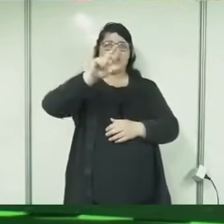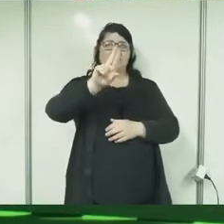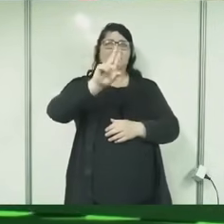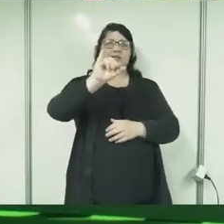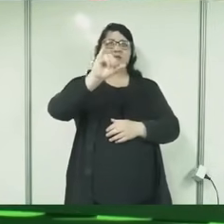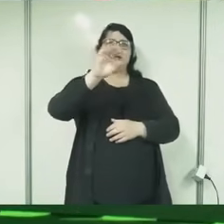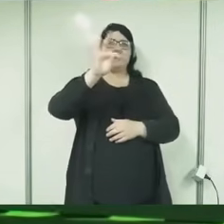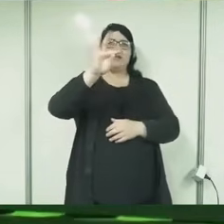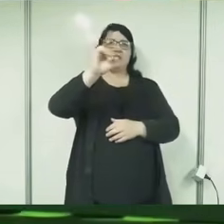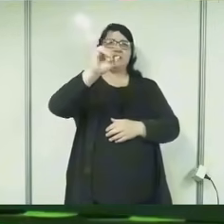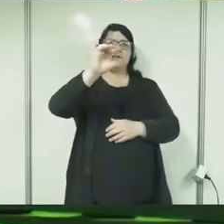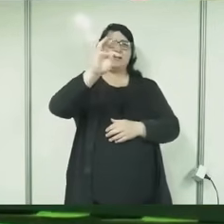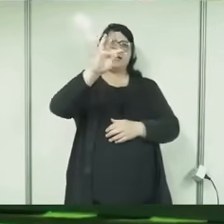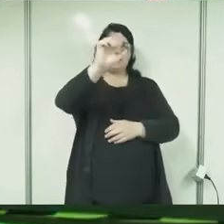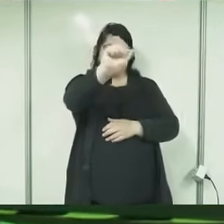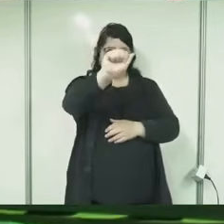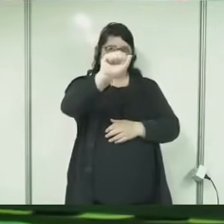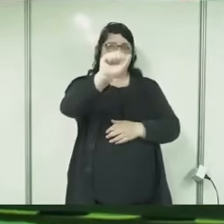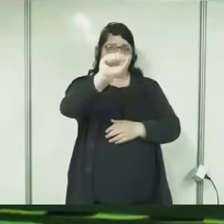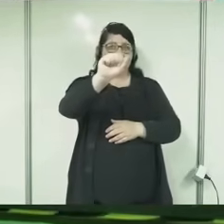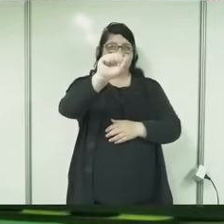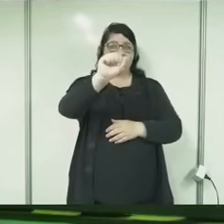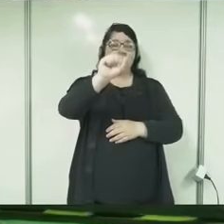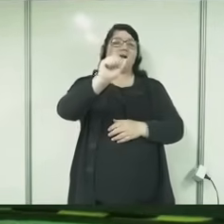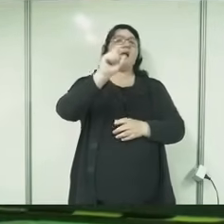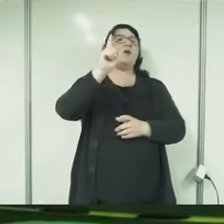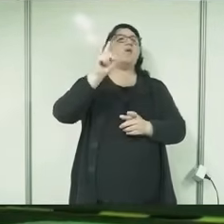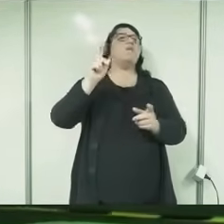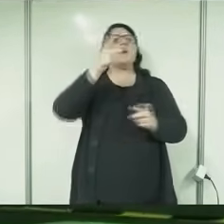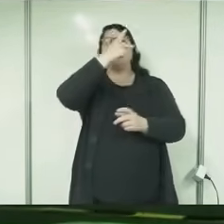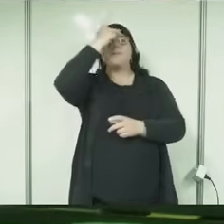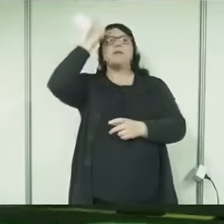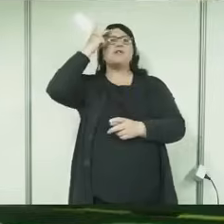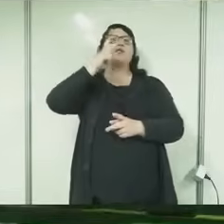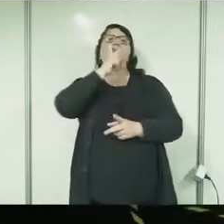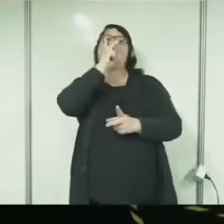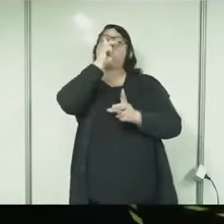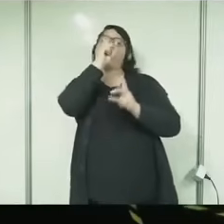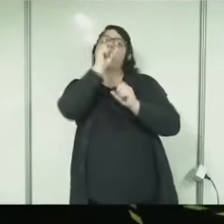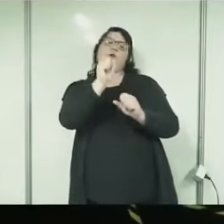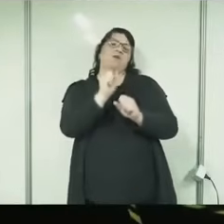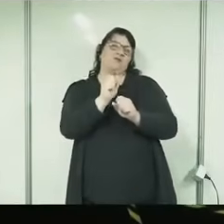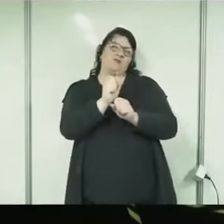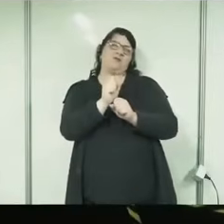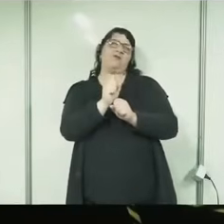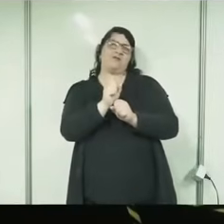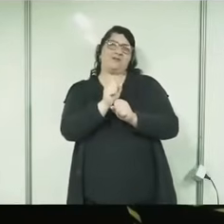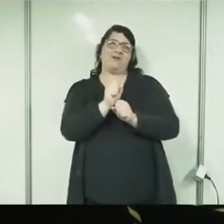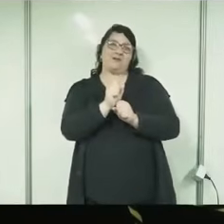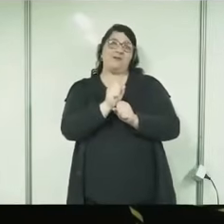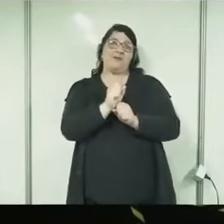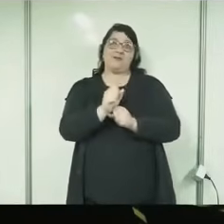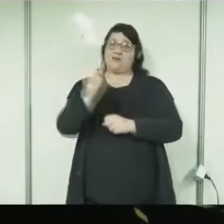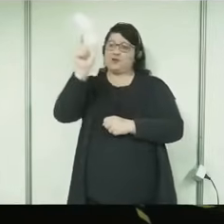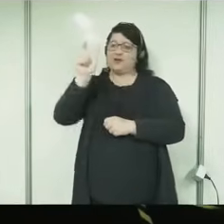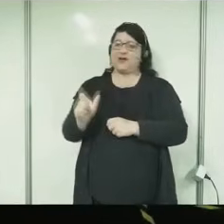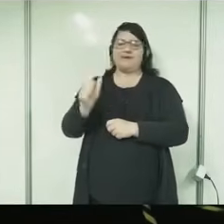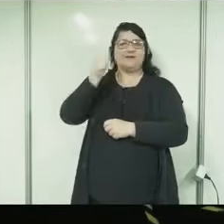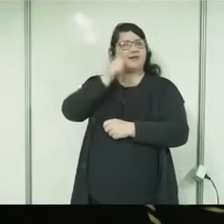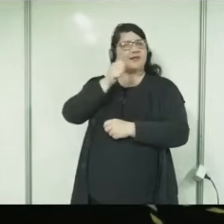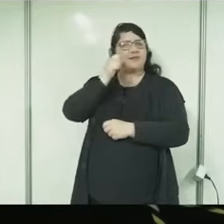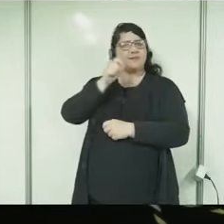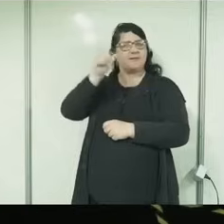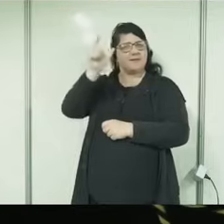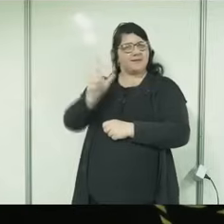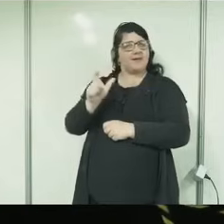isso. Mas em algum momento o amigo diz: olha, o que está acontecendo com você? Eu sempre vi a